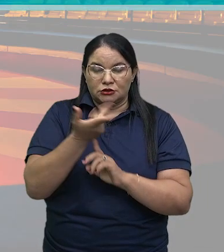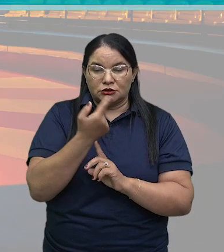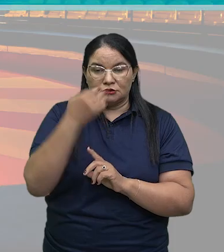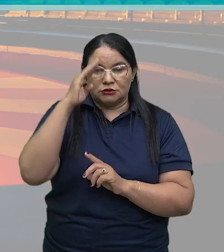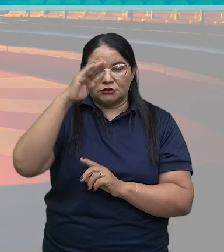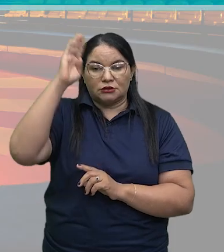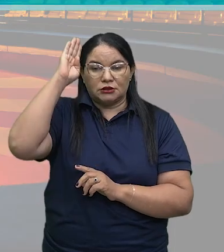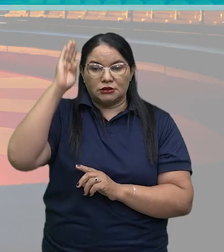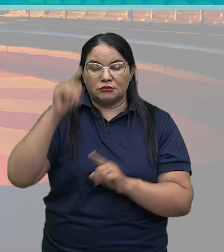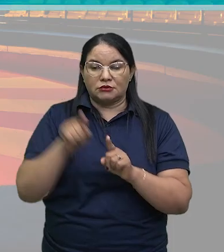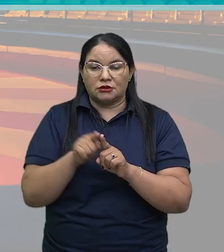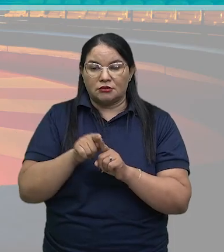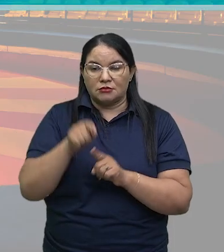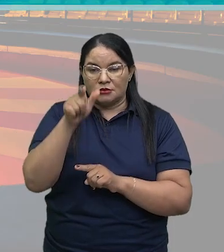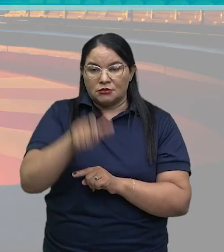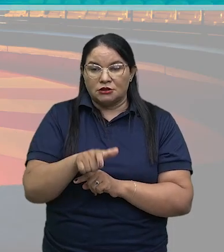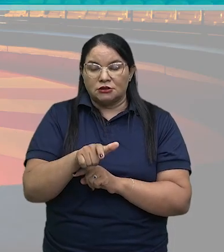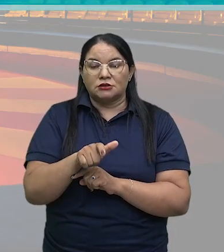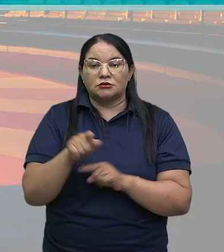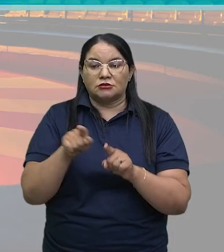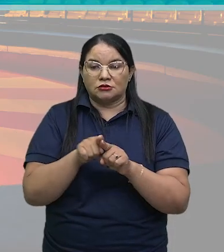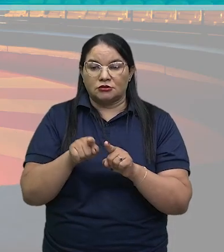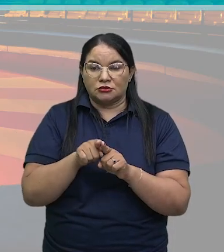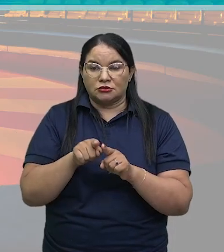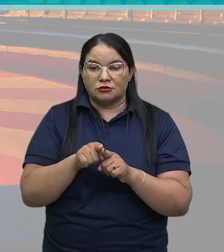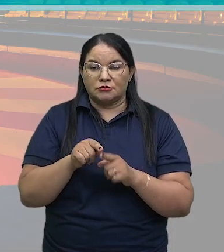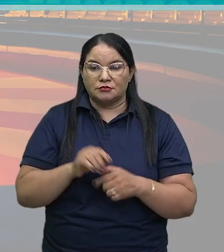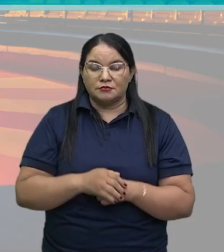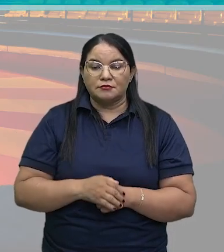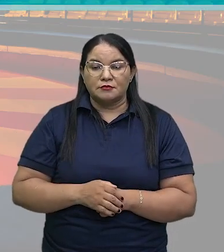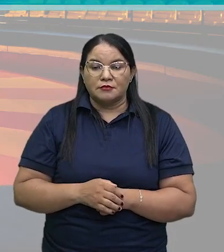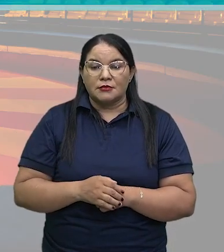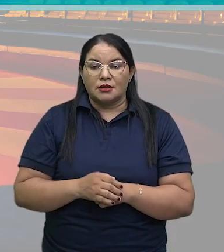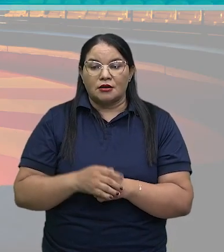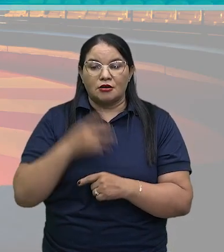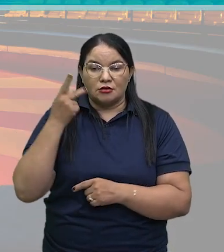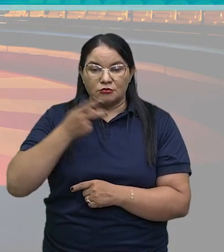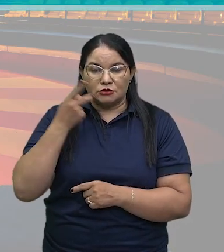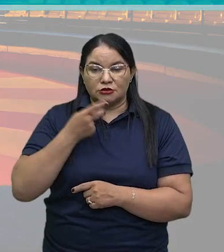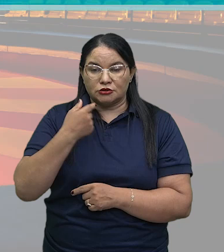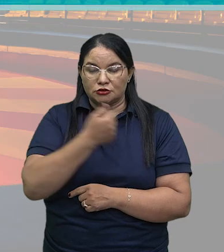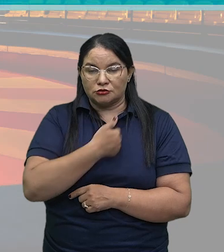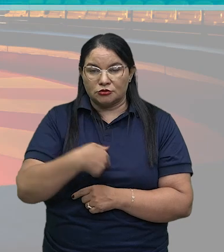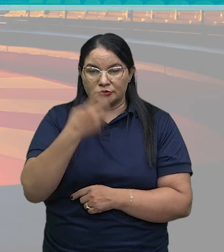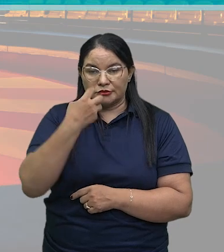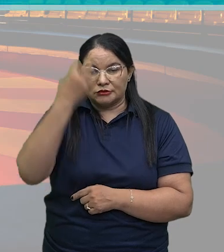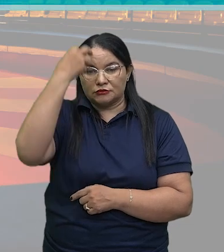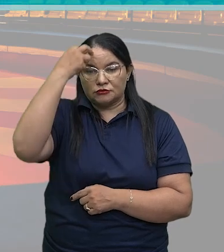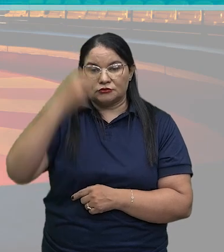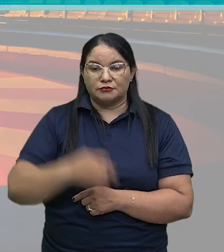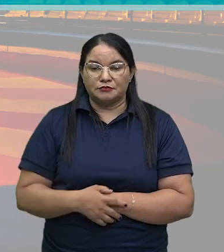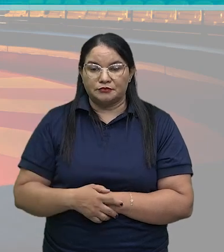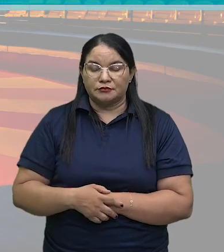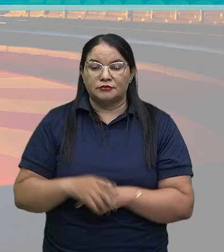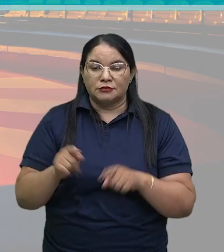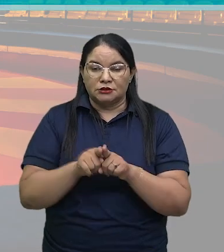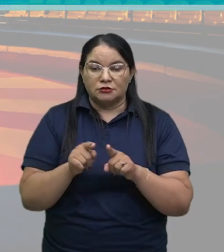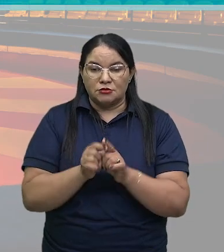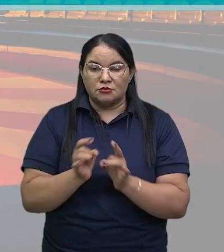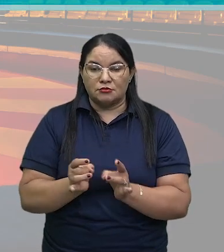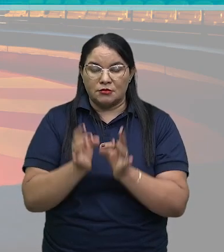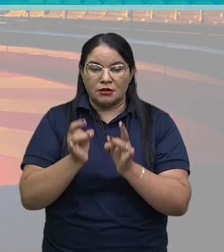artísticas, acadêmicas e agentes de curadoria, as políticas públicas de cultura